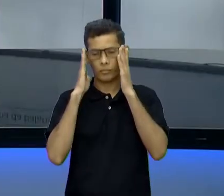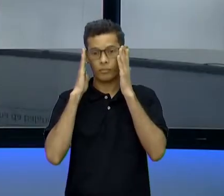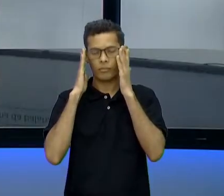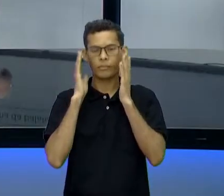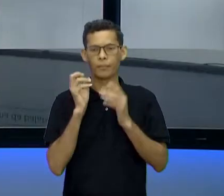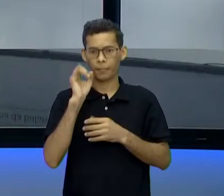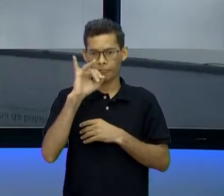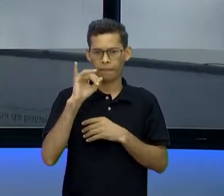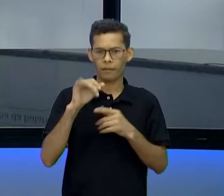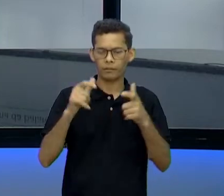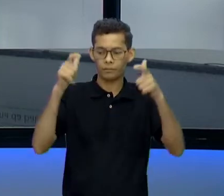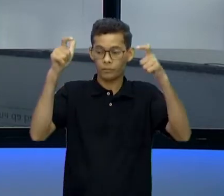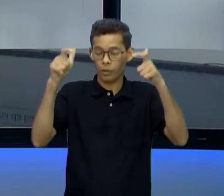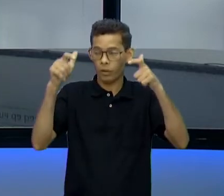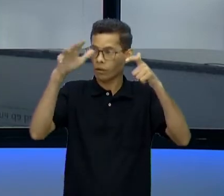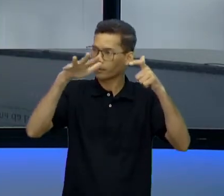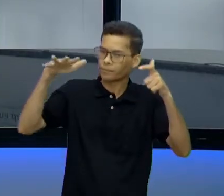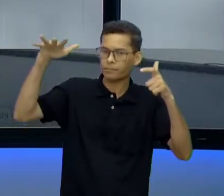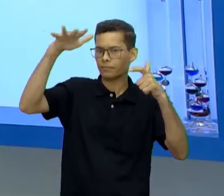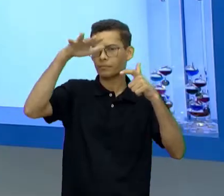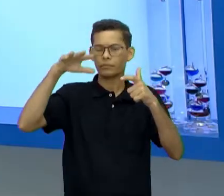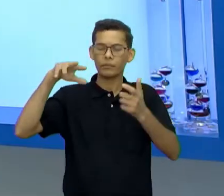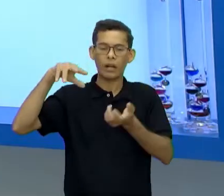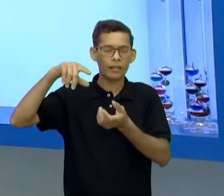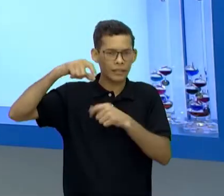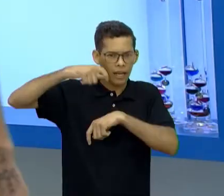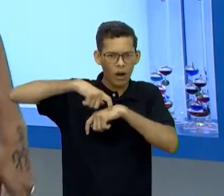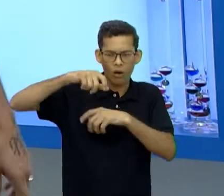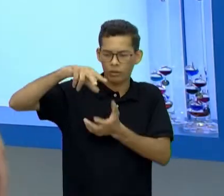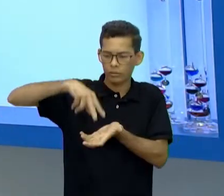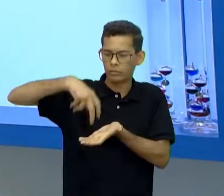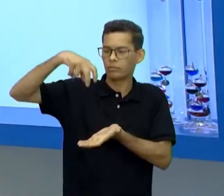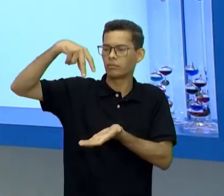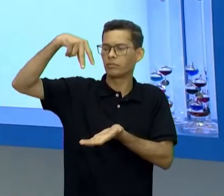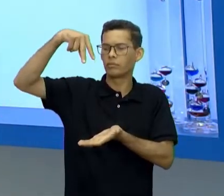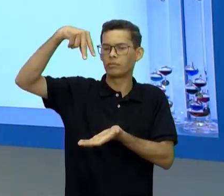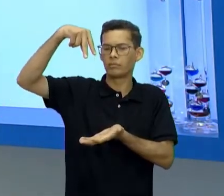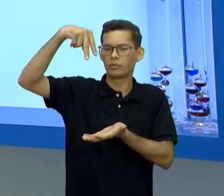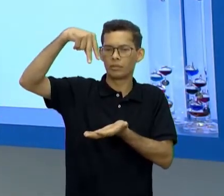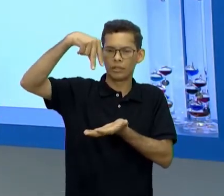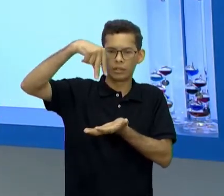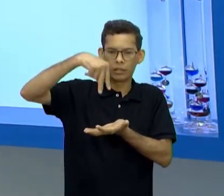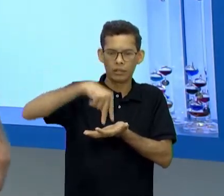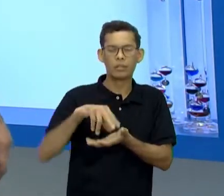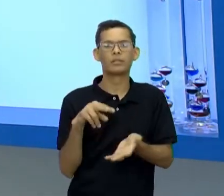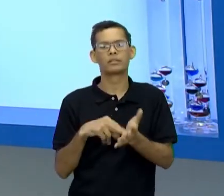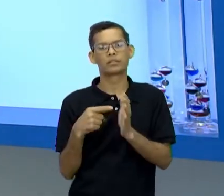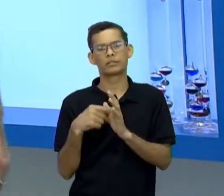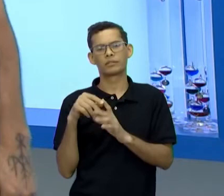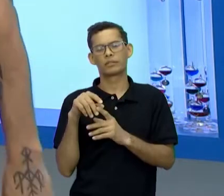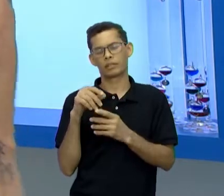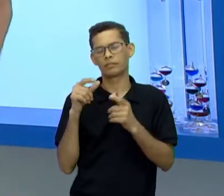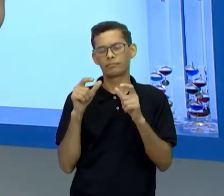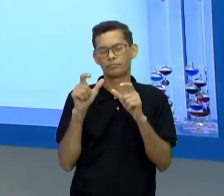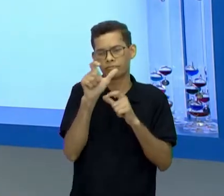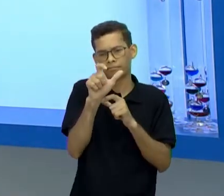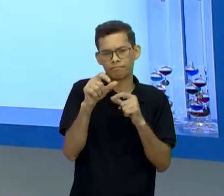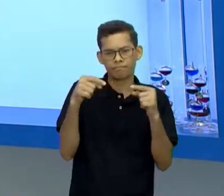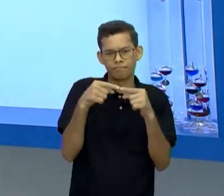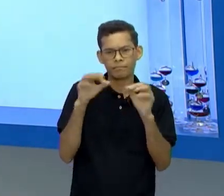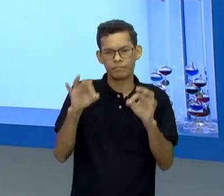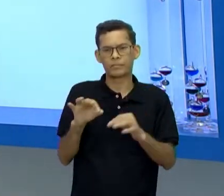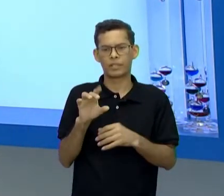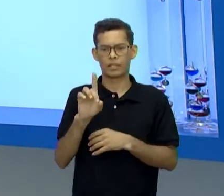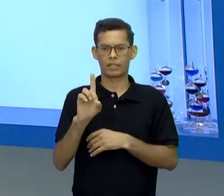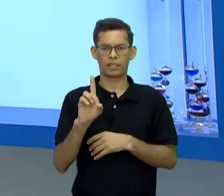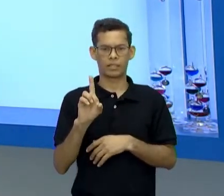alto, naquele momento do salto, você tá com um estado de imponderabilidade. Sai de Marina, ó. Você acertou